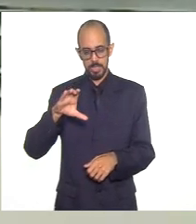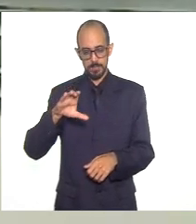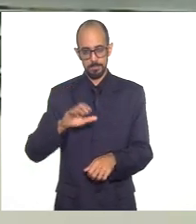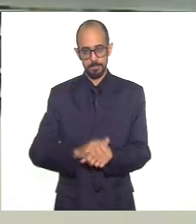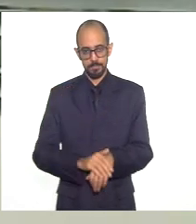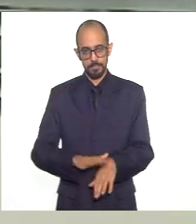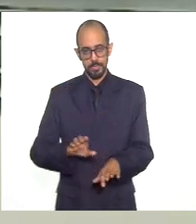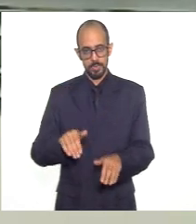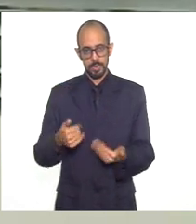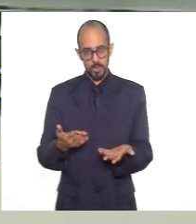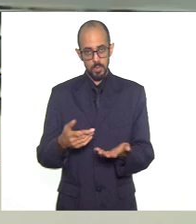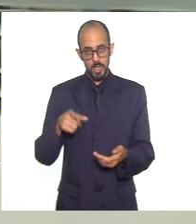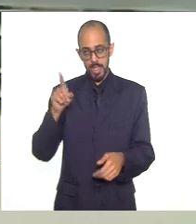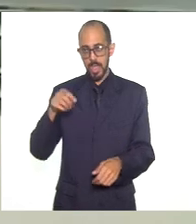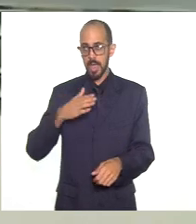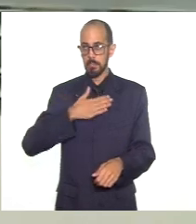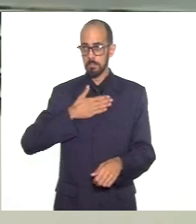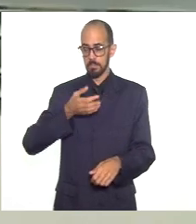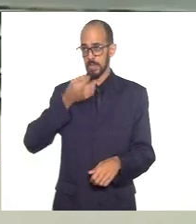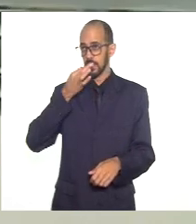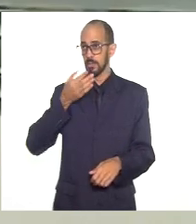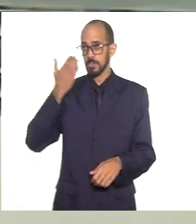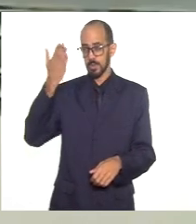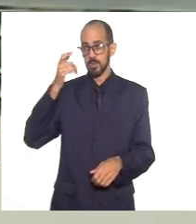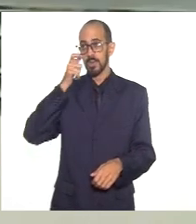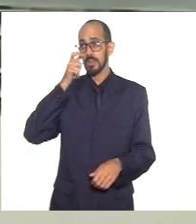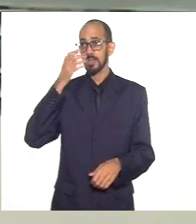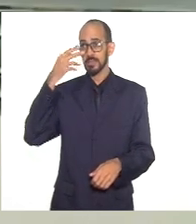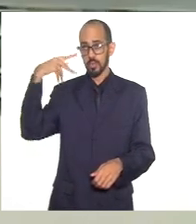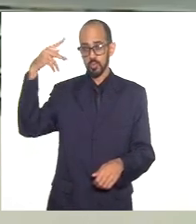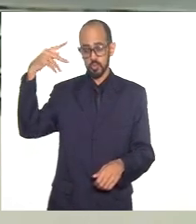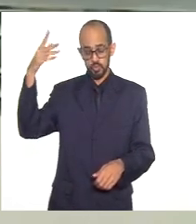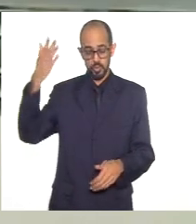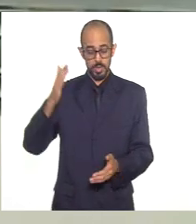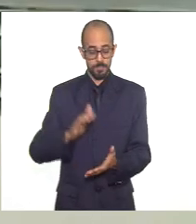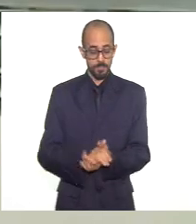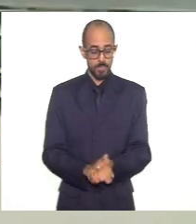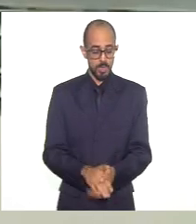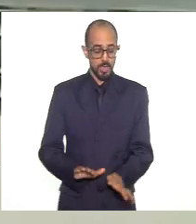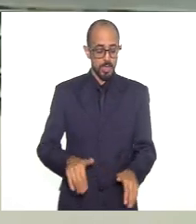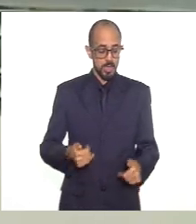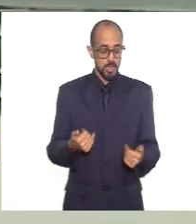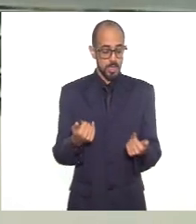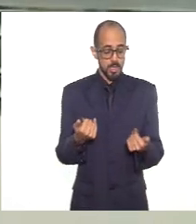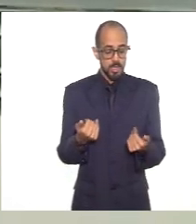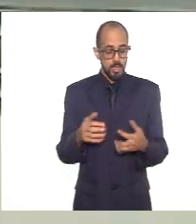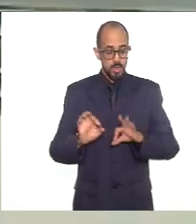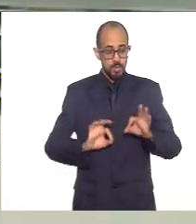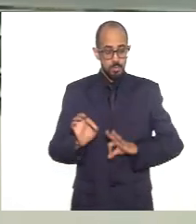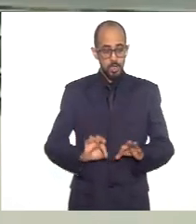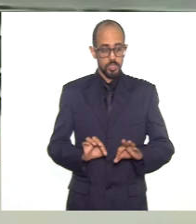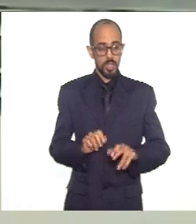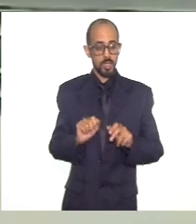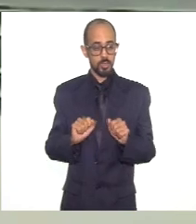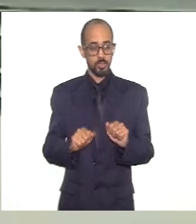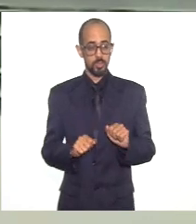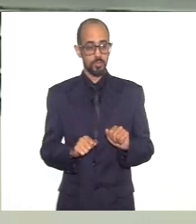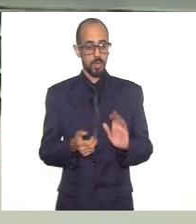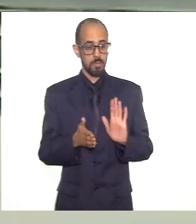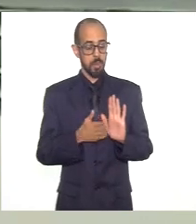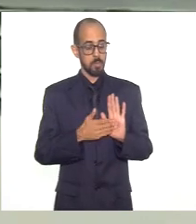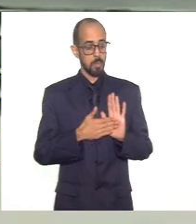está aí na sua mão. E o que pretendeu esse projeto, que muitos emendaram, talvez